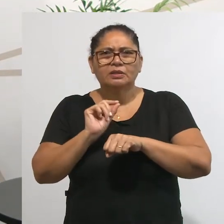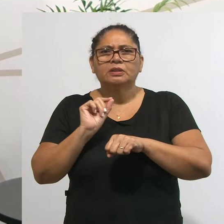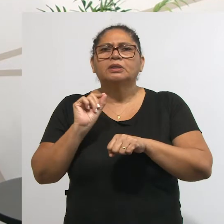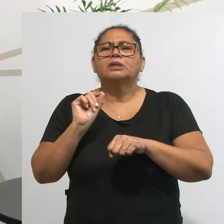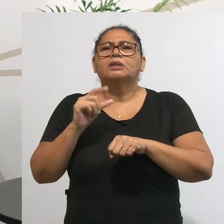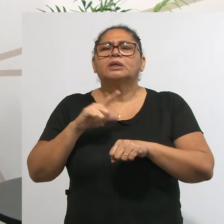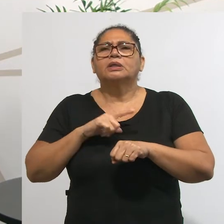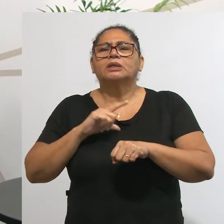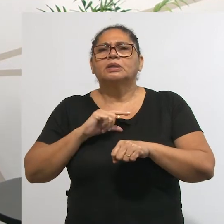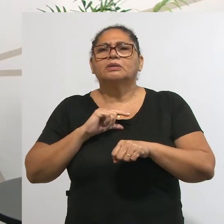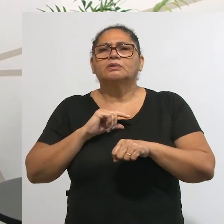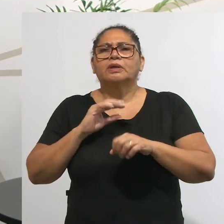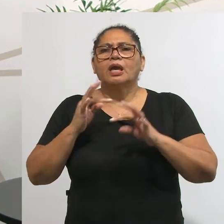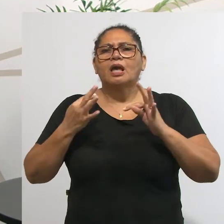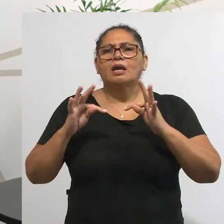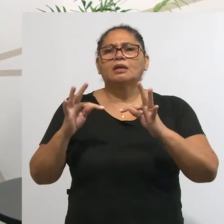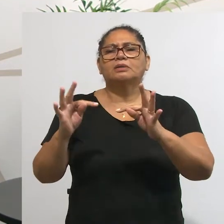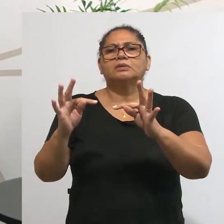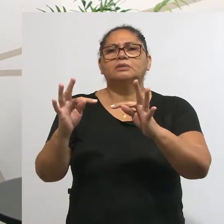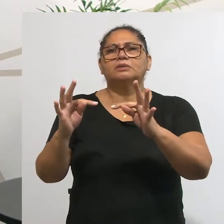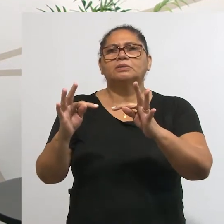que tem a teoria